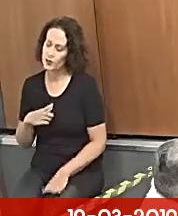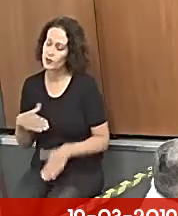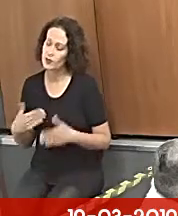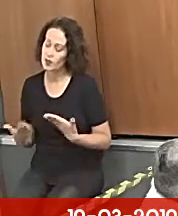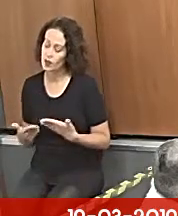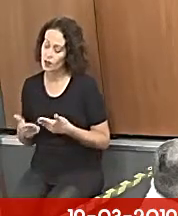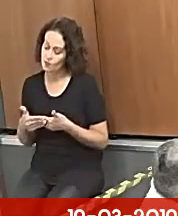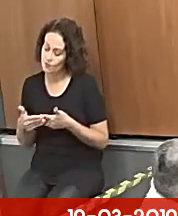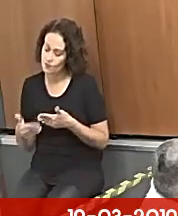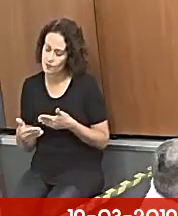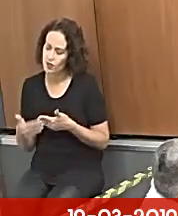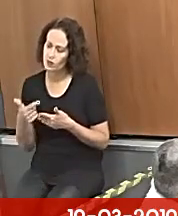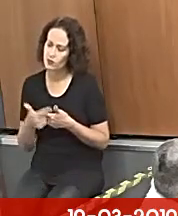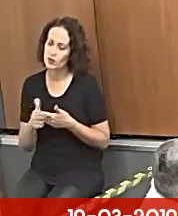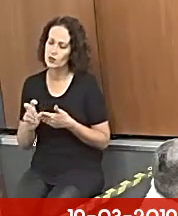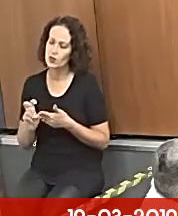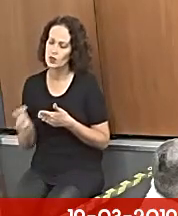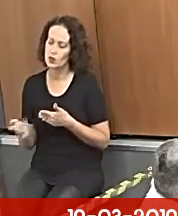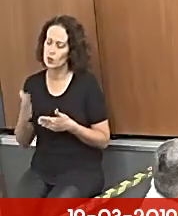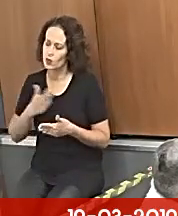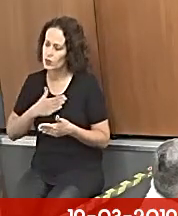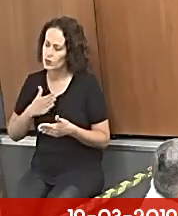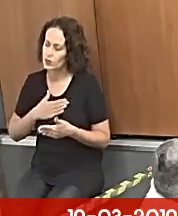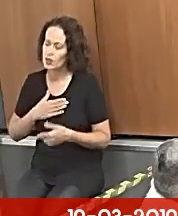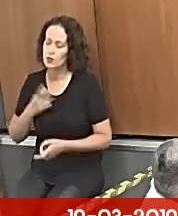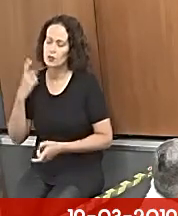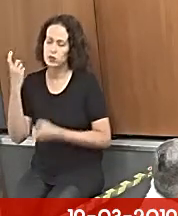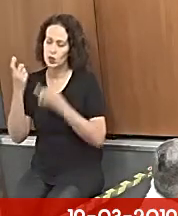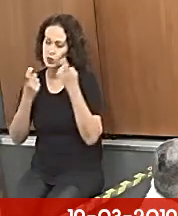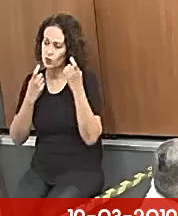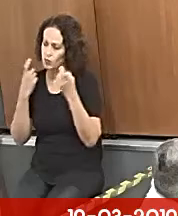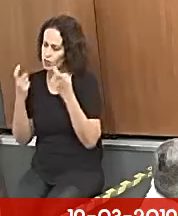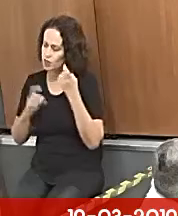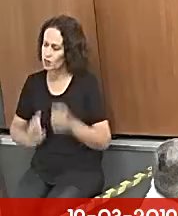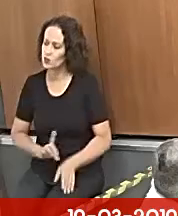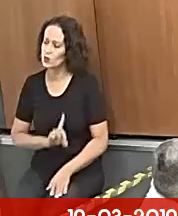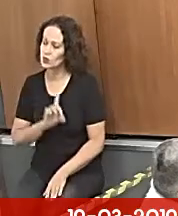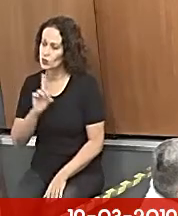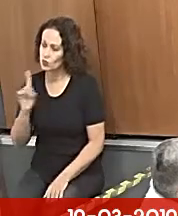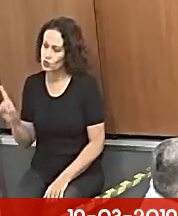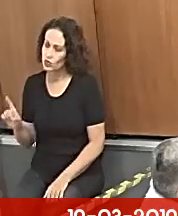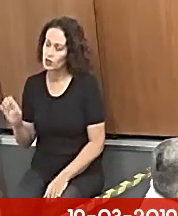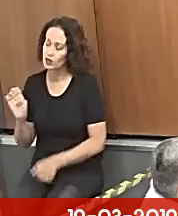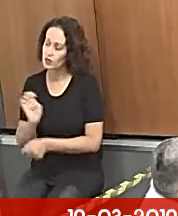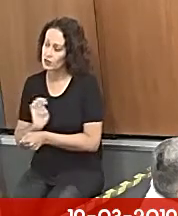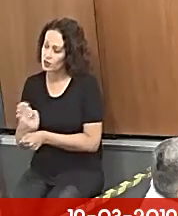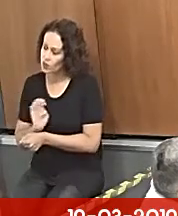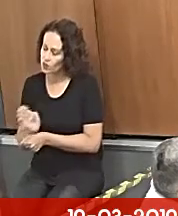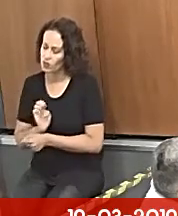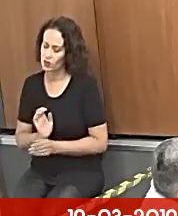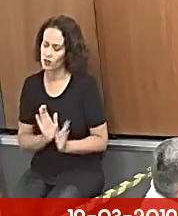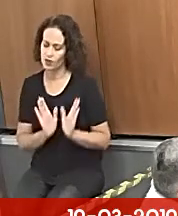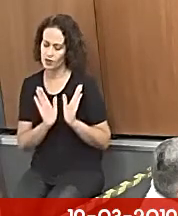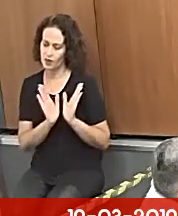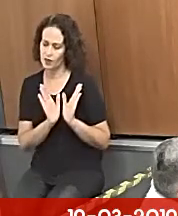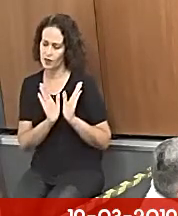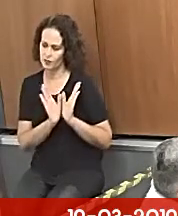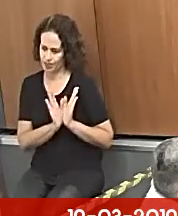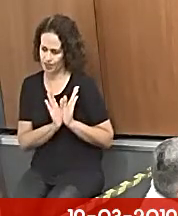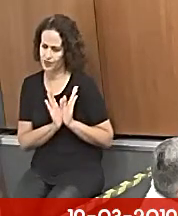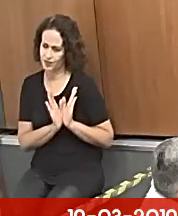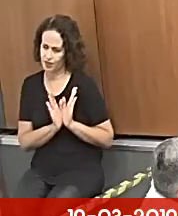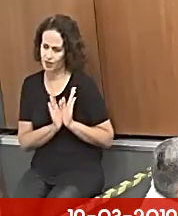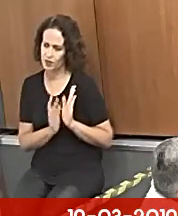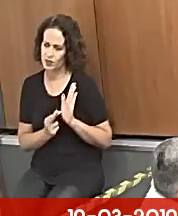que agora que a minha preocupação que é o dia estadual das apaes e não é porque tá aqui a sua